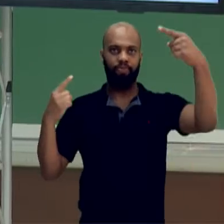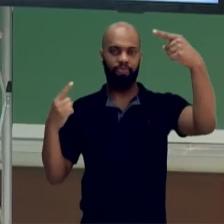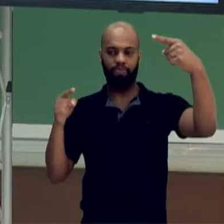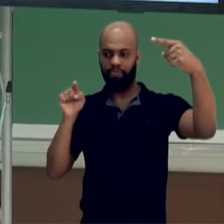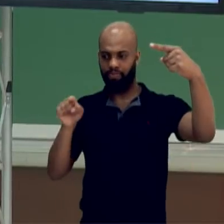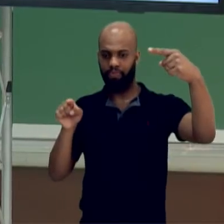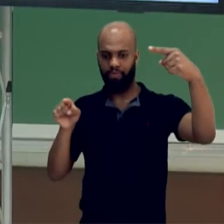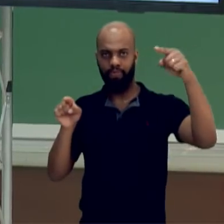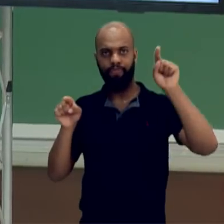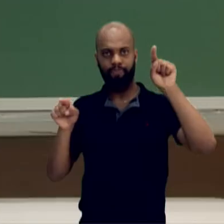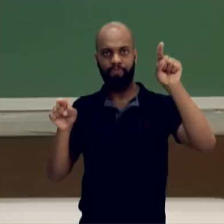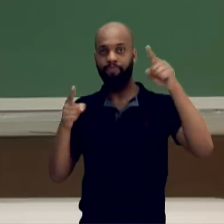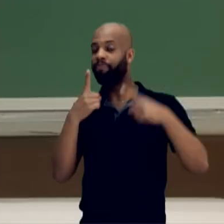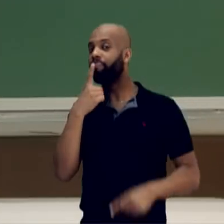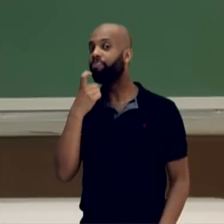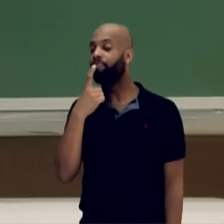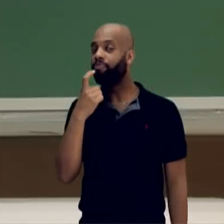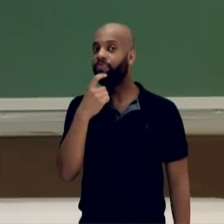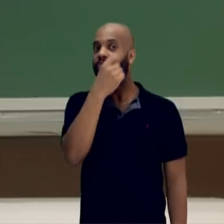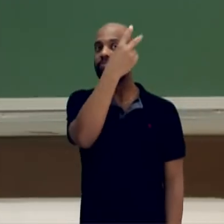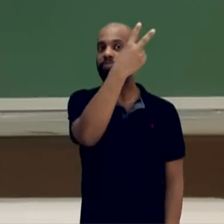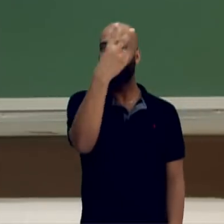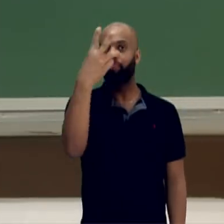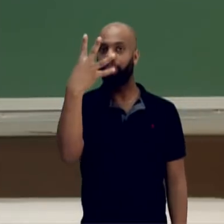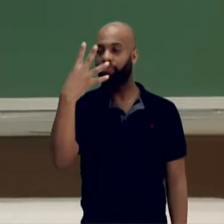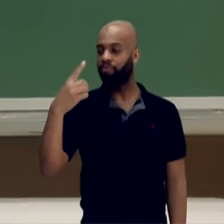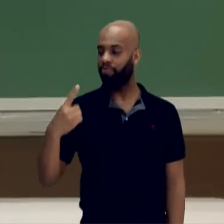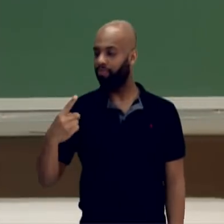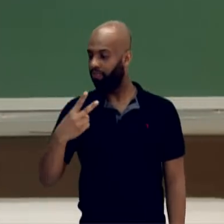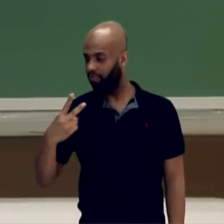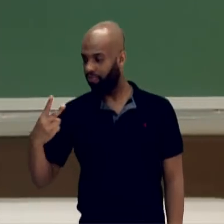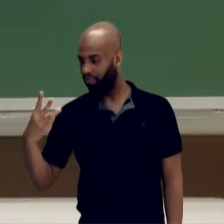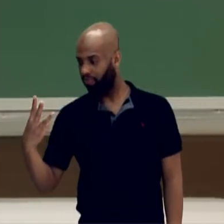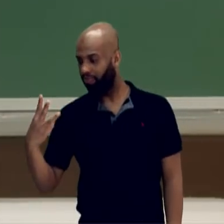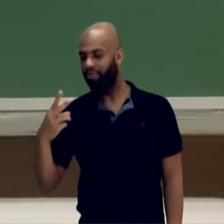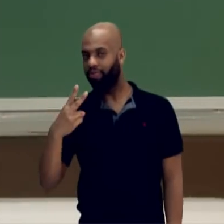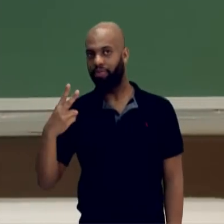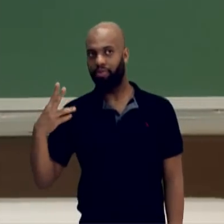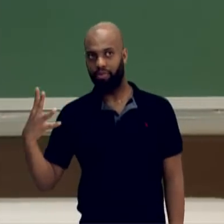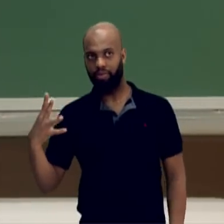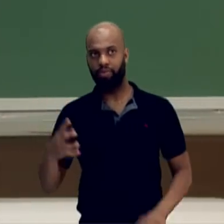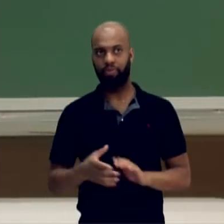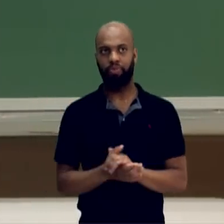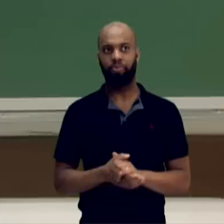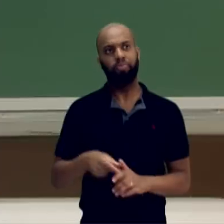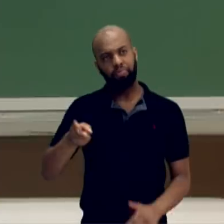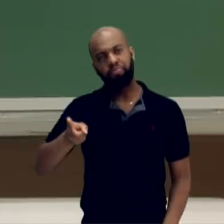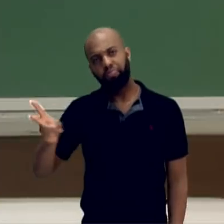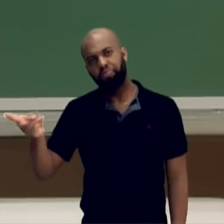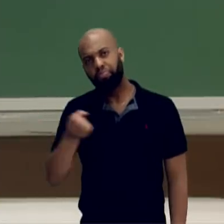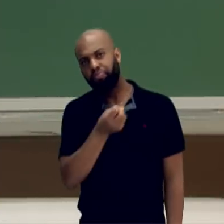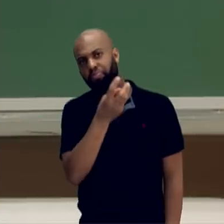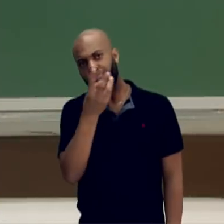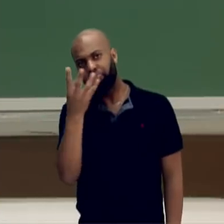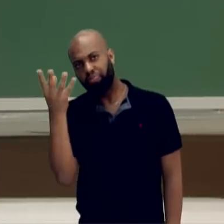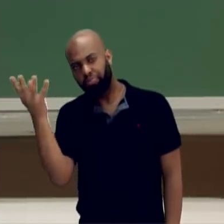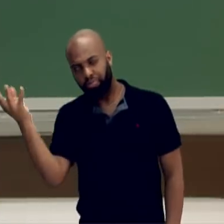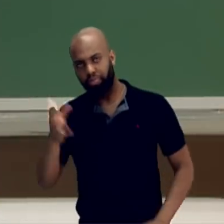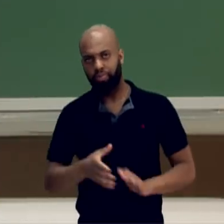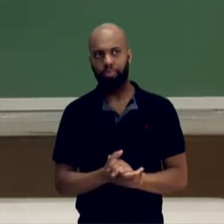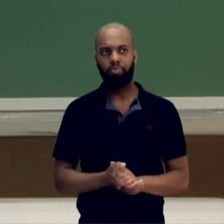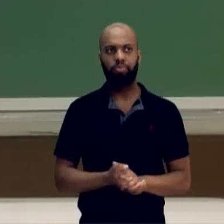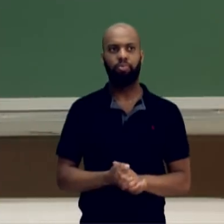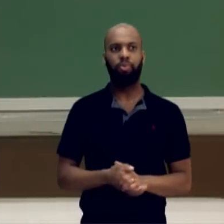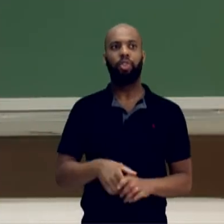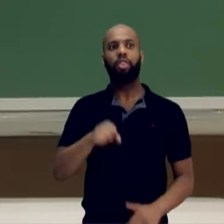Opa, já temos algo aqui em comum. 256, 288, 320, 352.